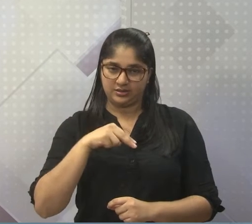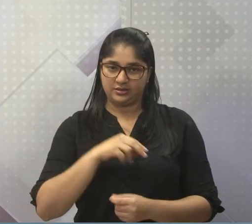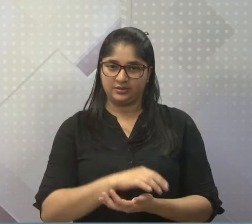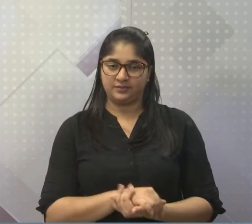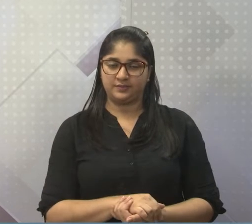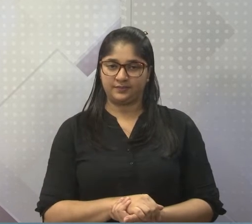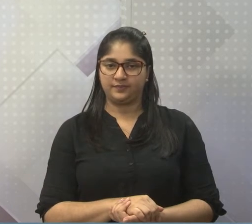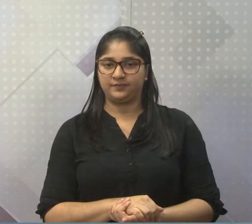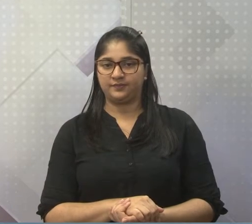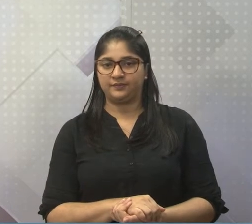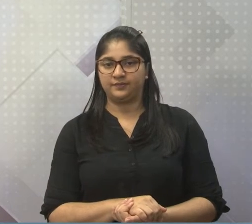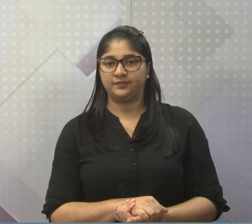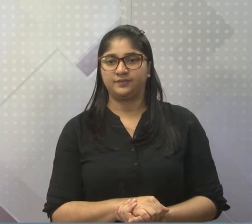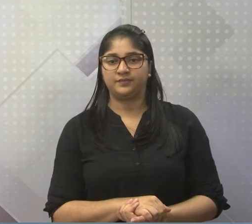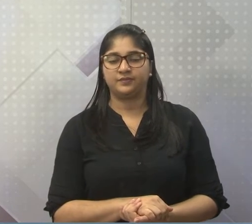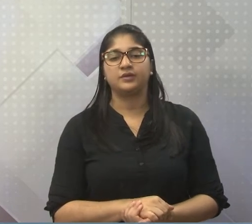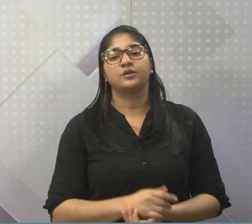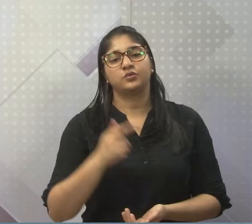pequeno.